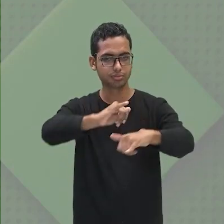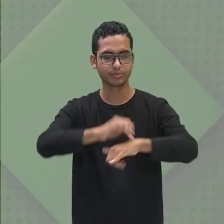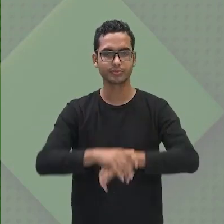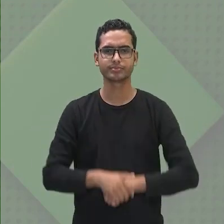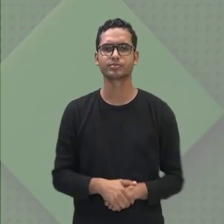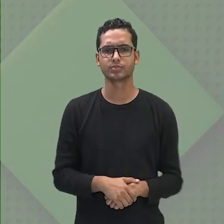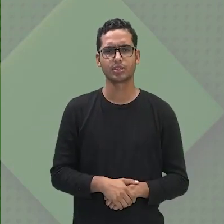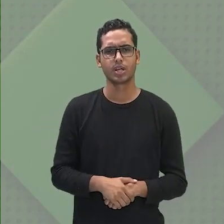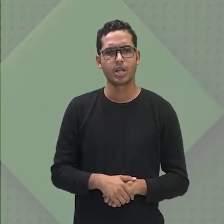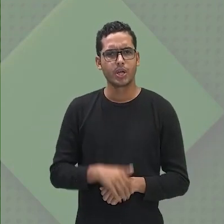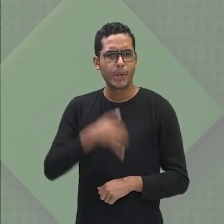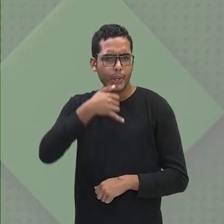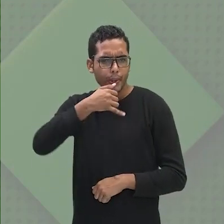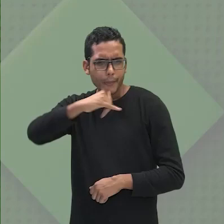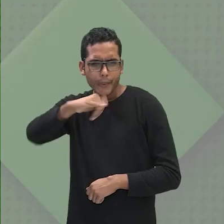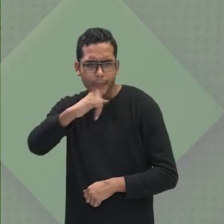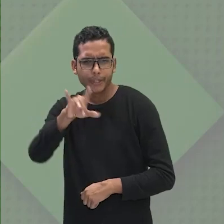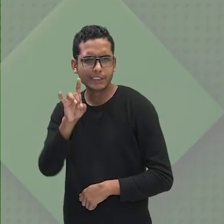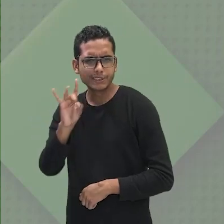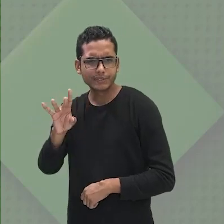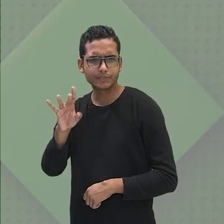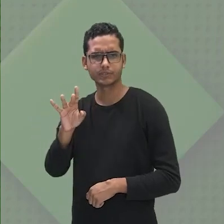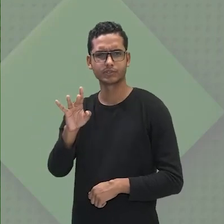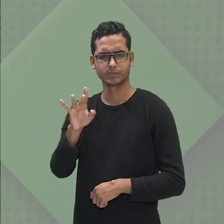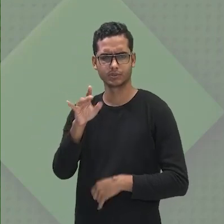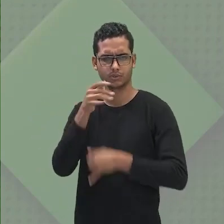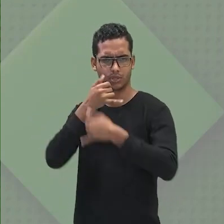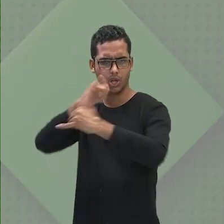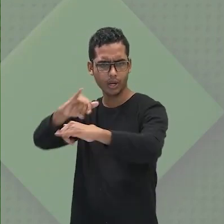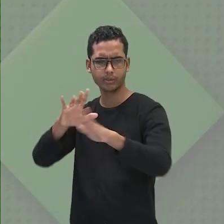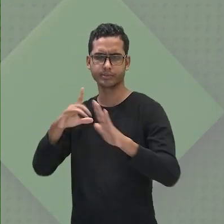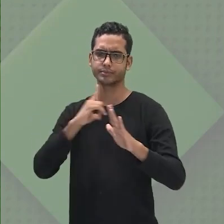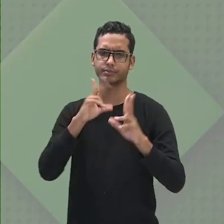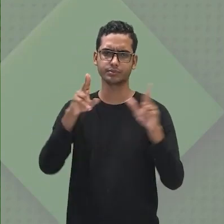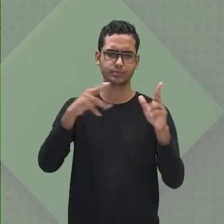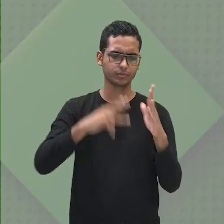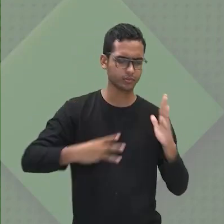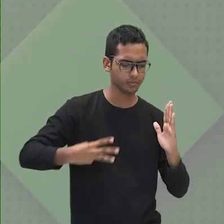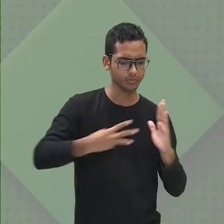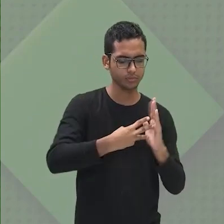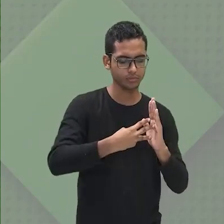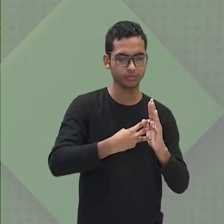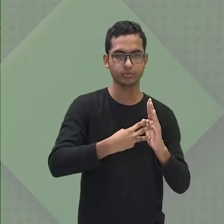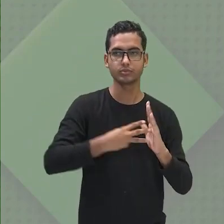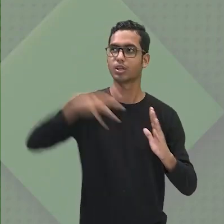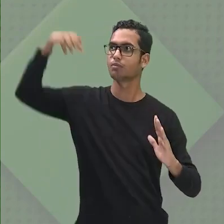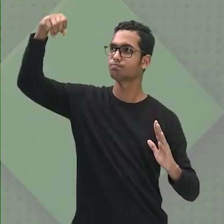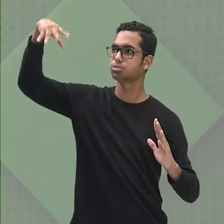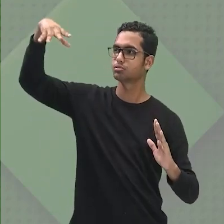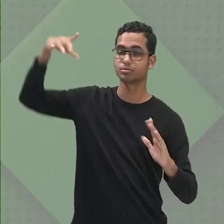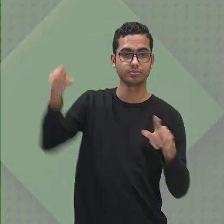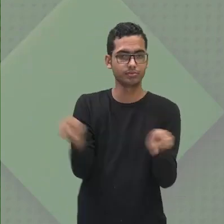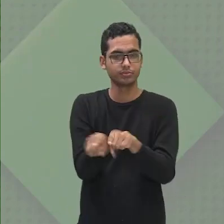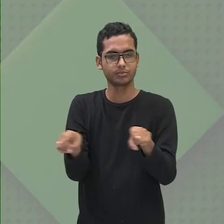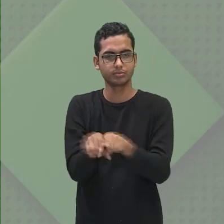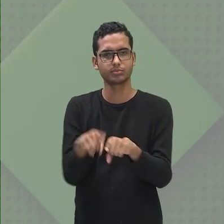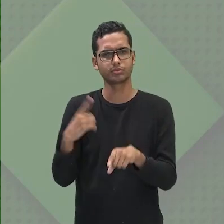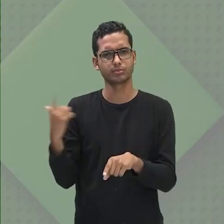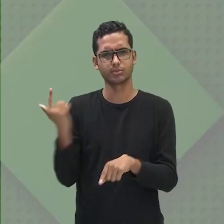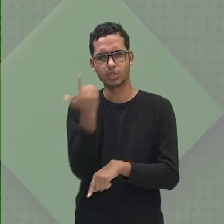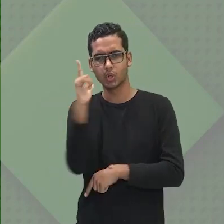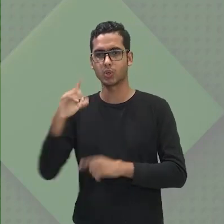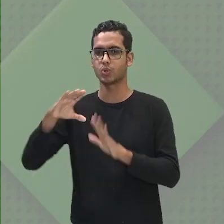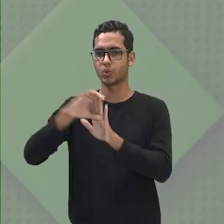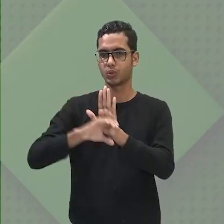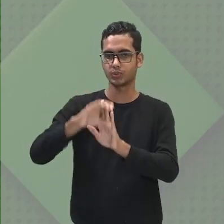somente a energia elétrica, onde a gente tem ali nas tomadas, né, que acende a lâmpada da nossa casa, por exemplo. Nós também temos outros conceitos